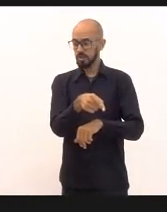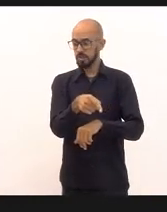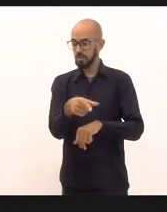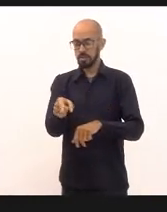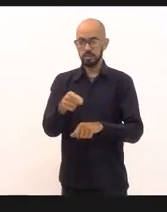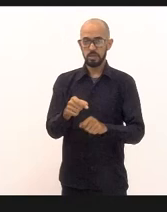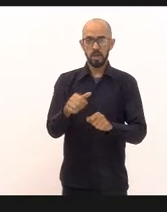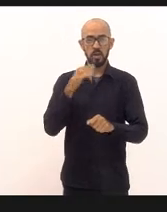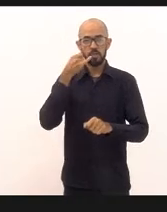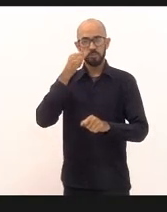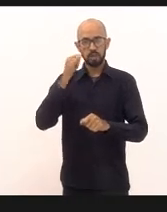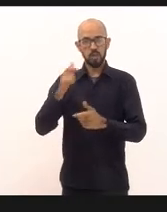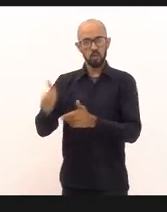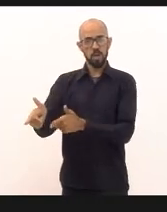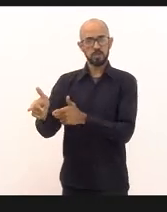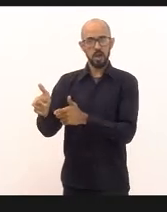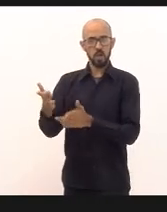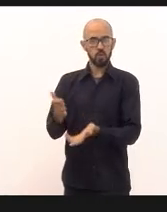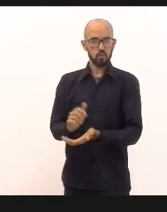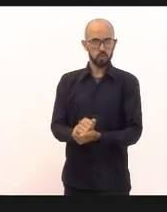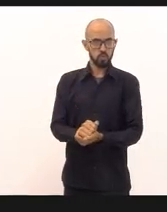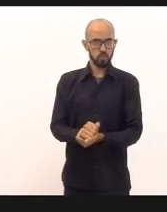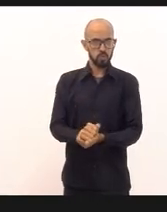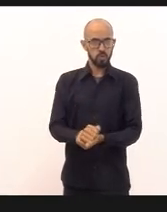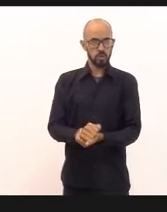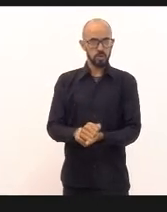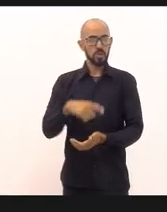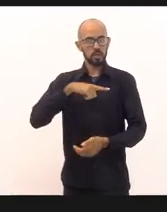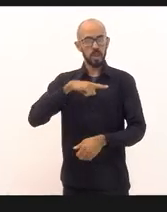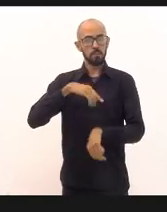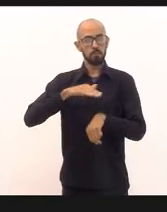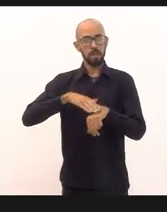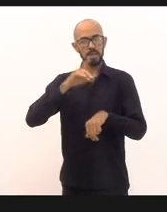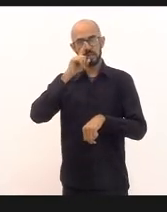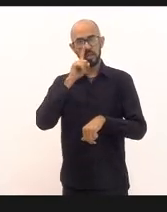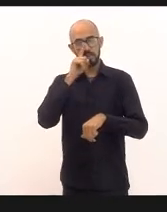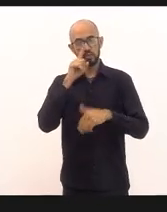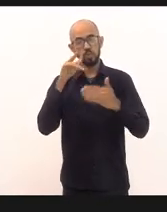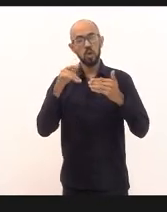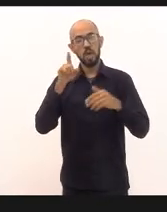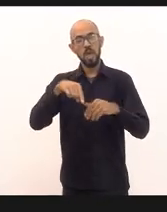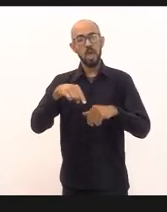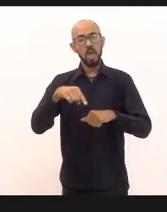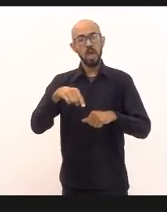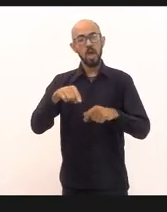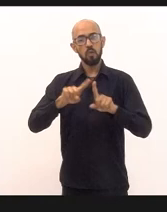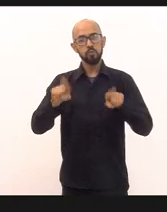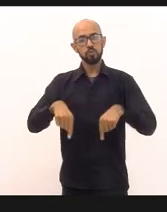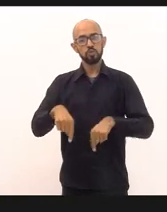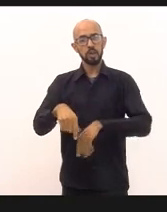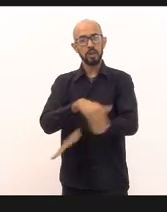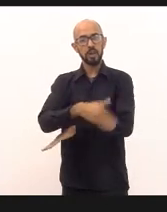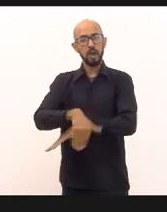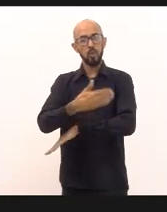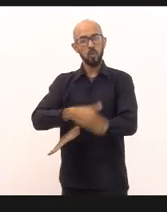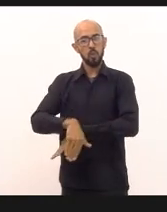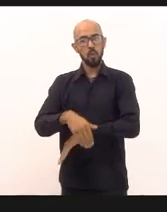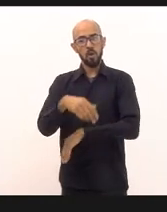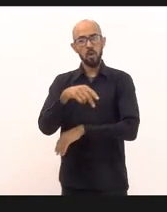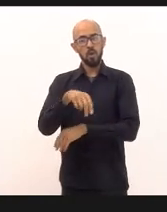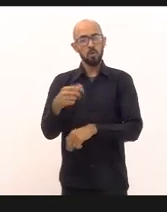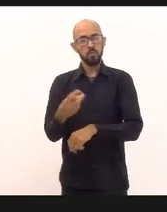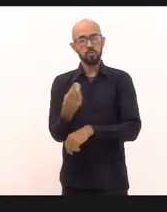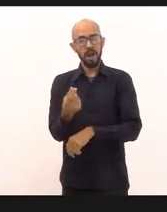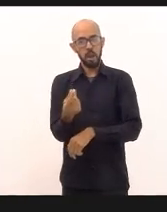em risco. E nós sabemos, quem sofre isso é majoritariamente o praça. Tanto que quando a Gretchen foi criada, o valor da Gretchen paga ao